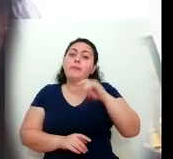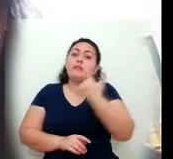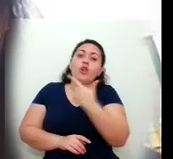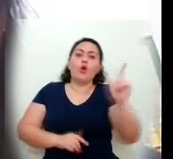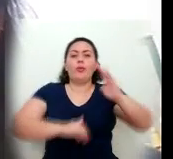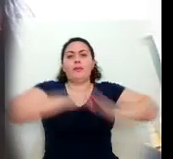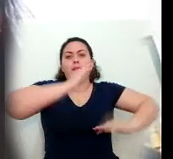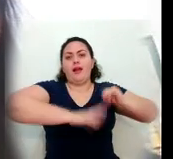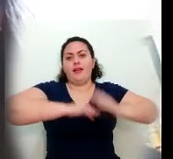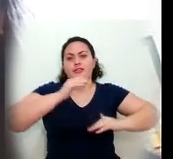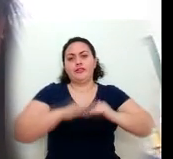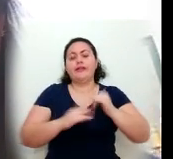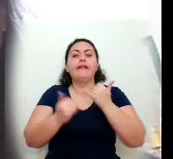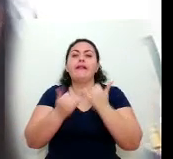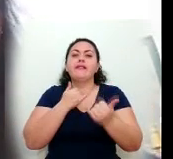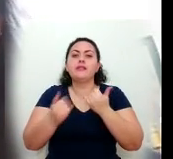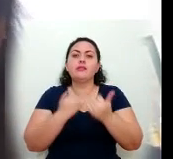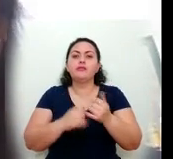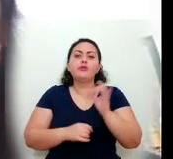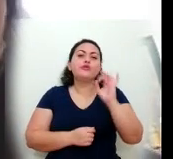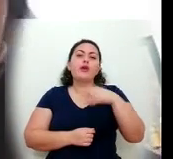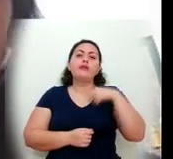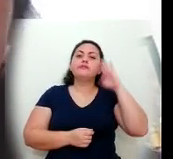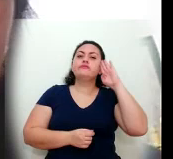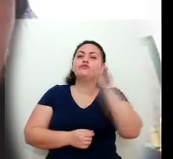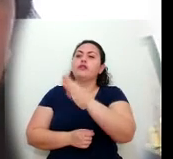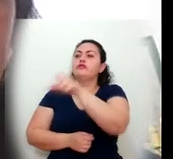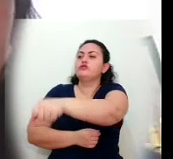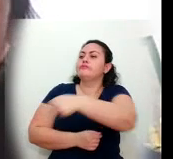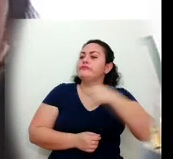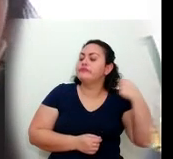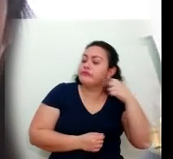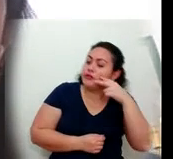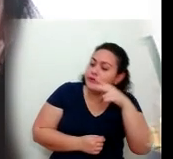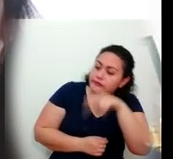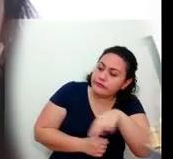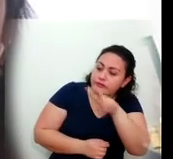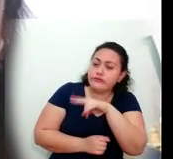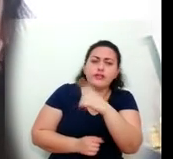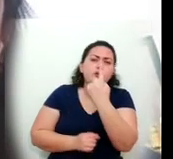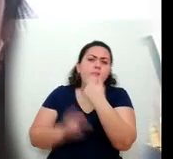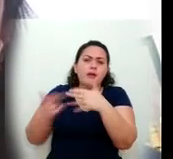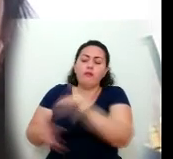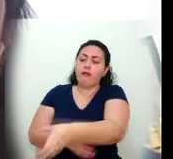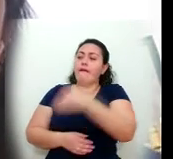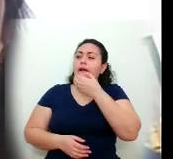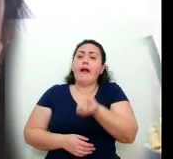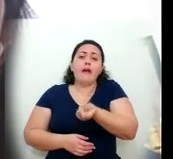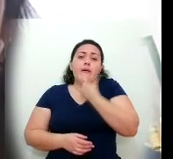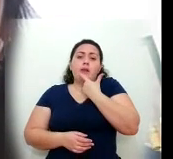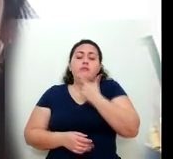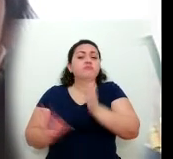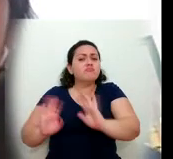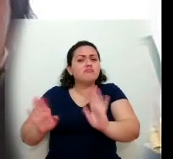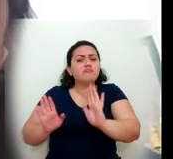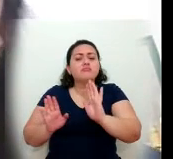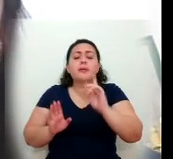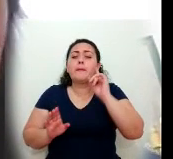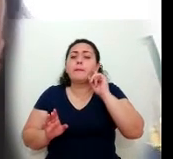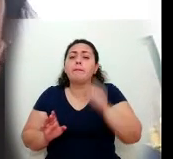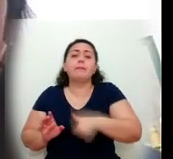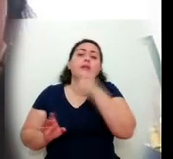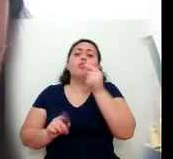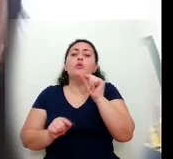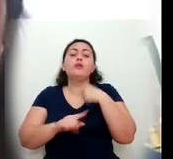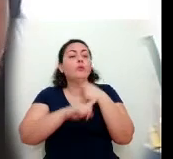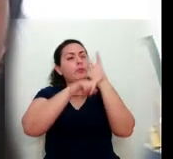a geladeira e pegar a primeira coisa que está lá, é se propor daqui a pouco se desafiar, achar uma receita bem bacana, né, na internet e fazer uma